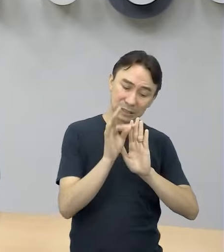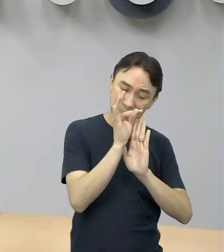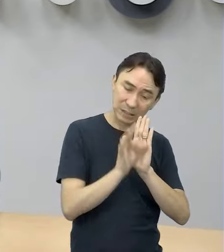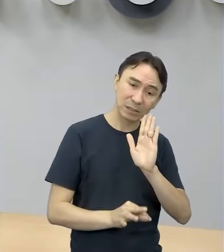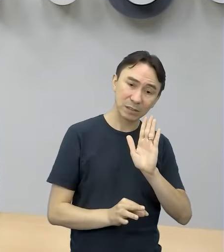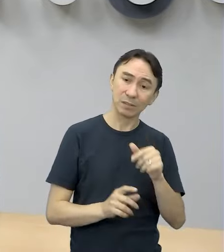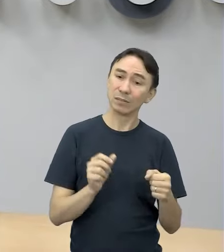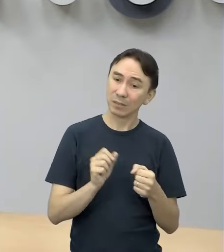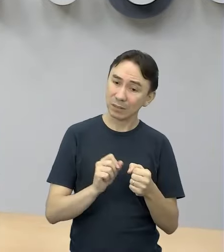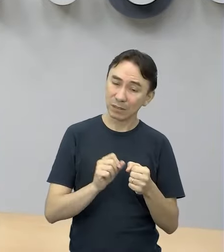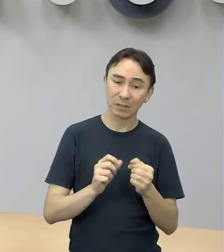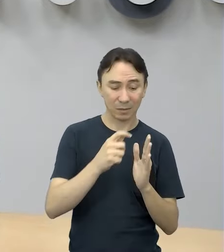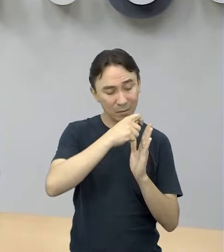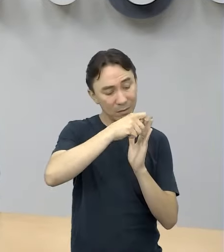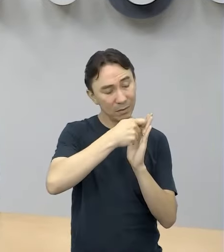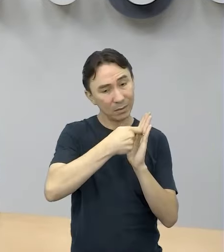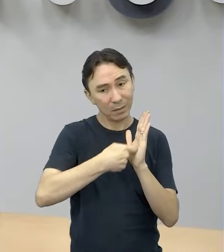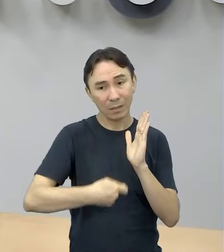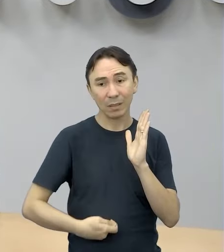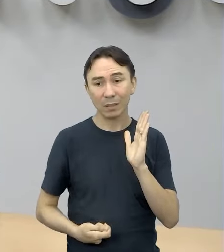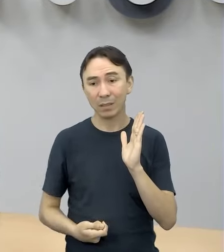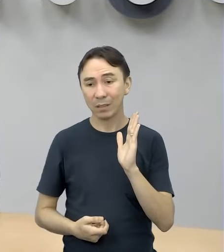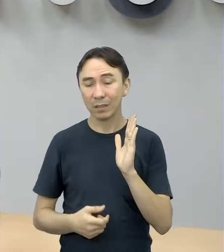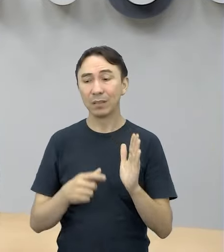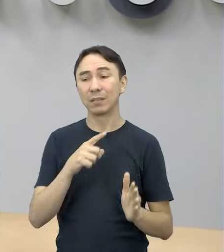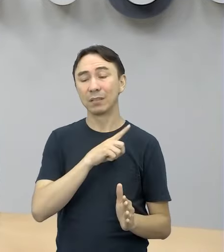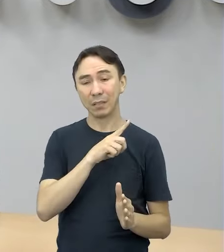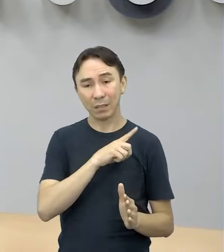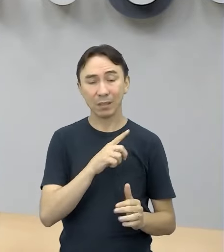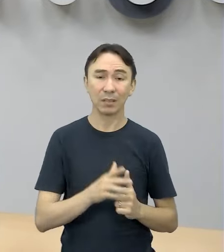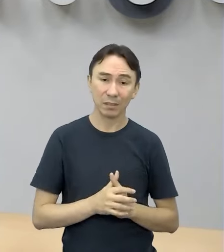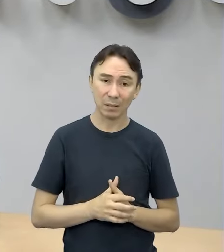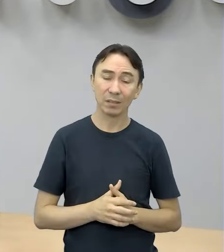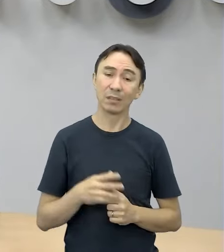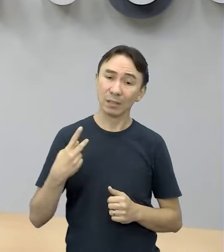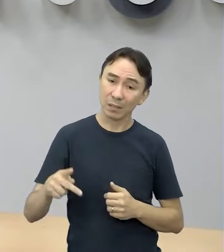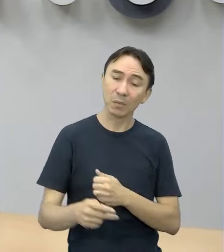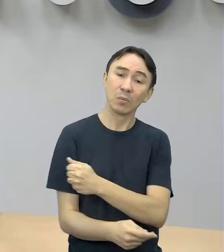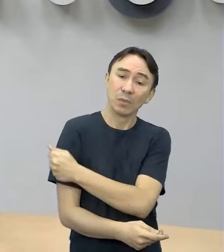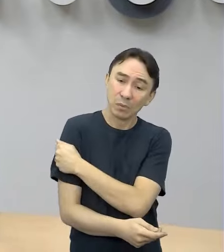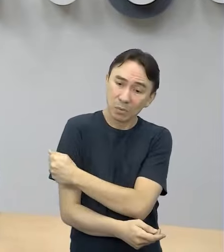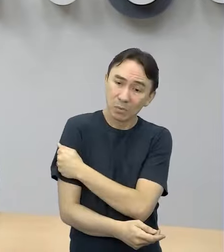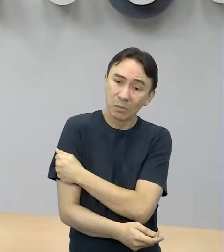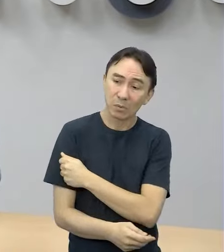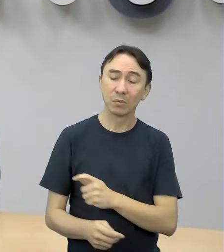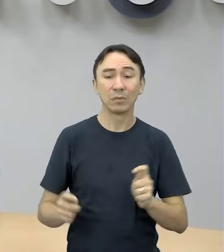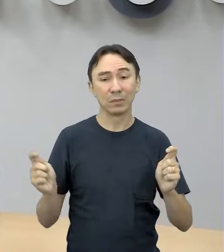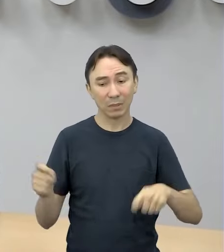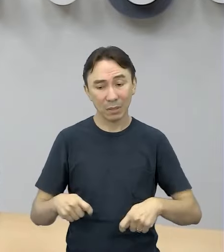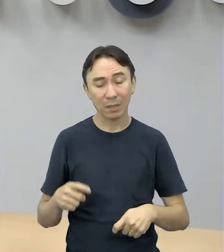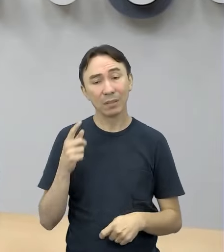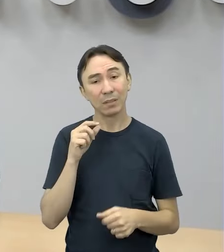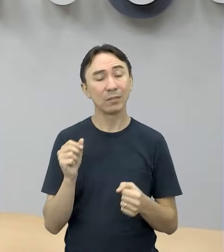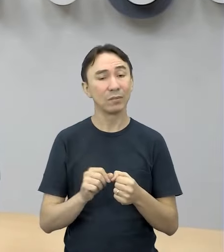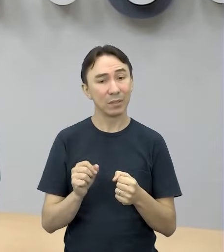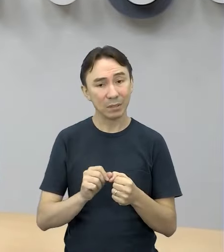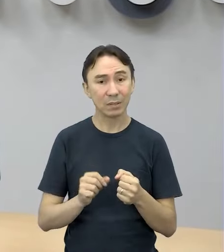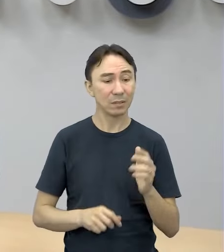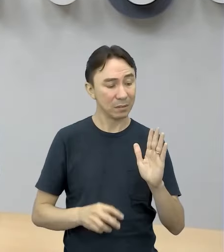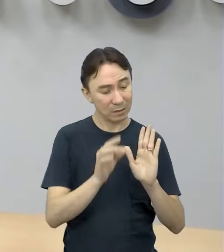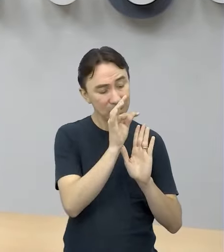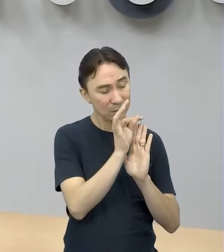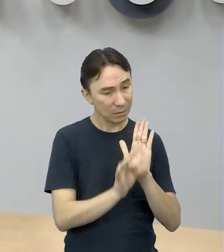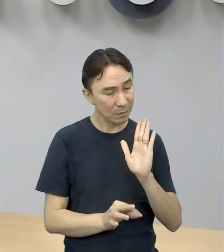de ampliação das ferramentas disponíveis para o estudante para produzir, para fazer, de fato, essa produção textual